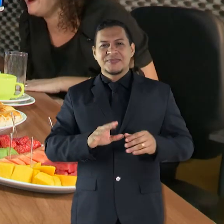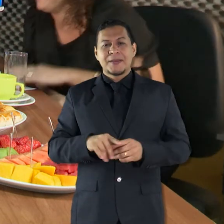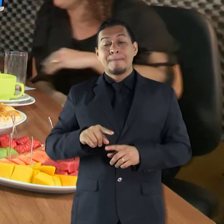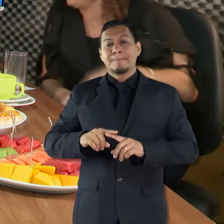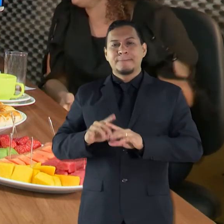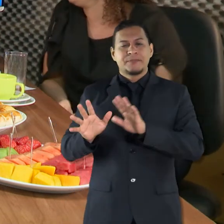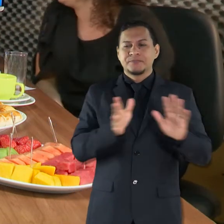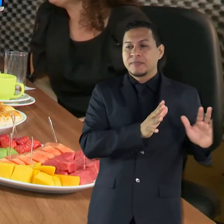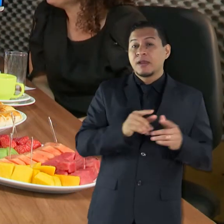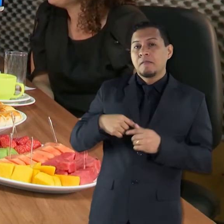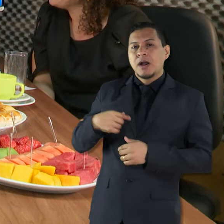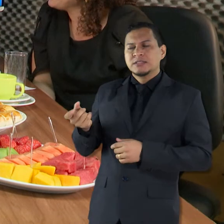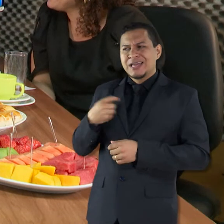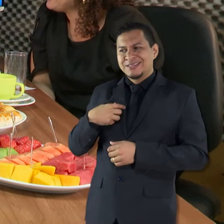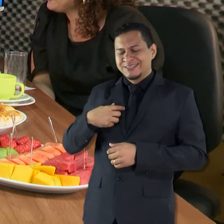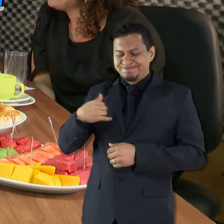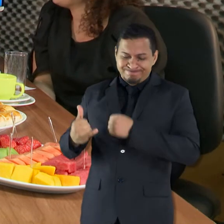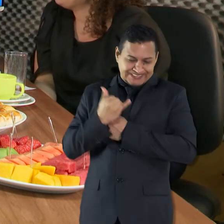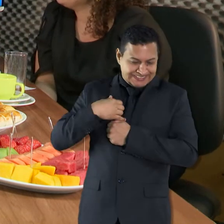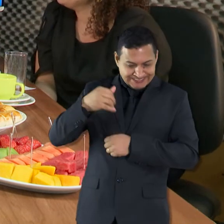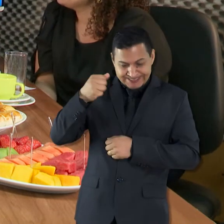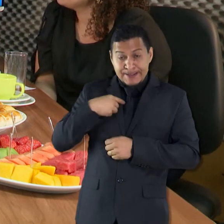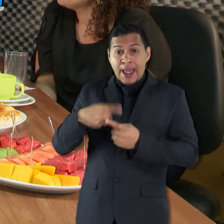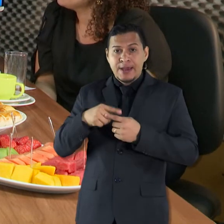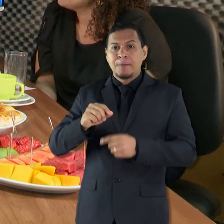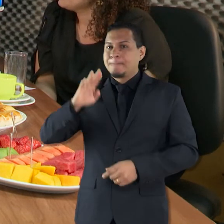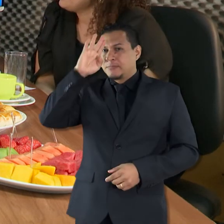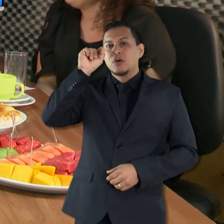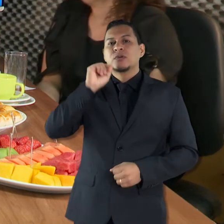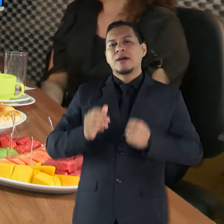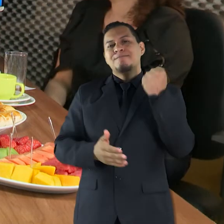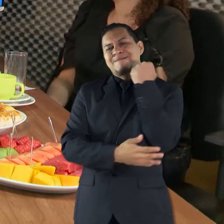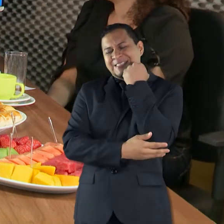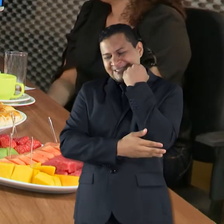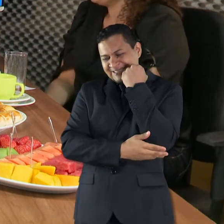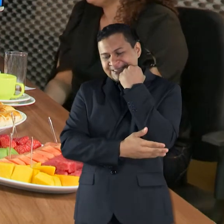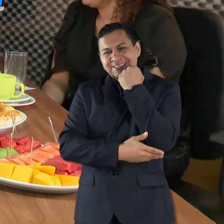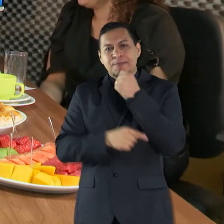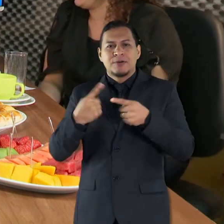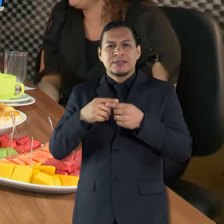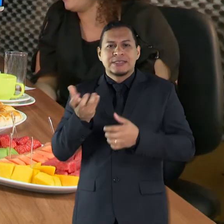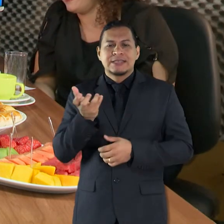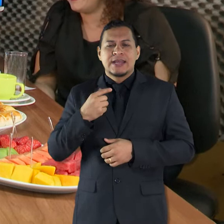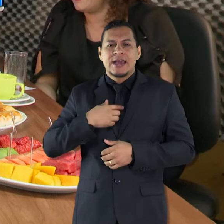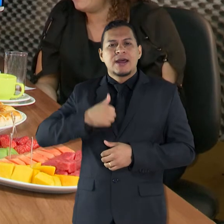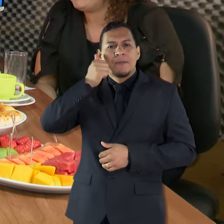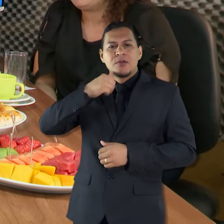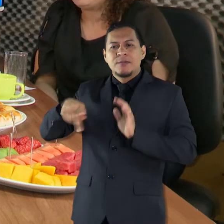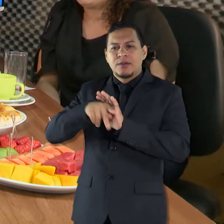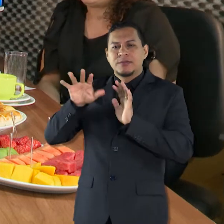Mas eu acho que ele tinha se arrependido era de ter feito o negócio. Se arrependeu. No fundo era ciúme. Eita, ele queria era a mulher dele, né?